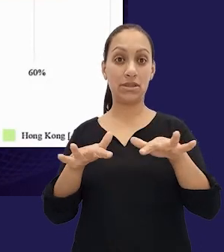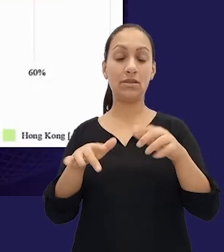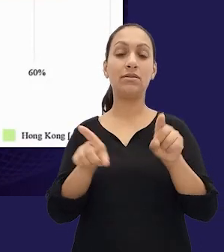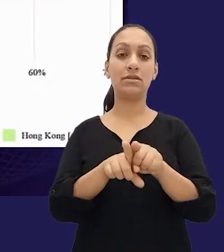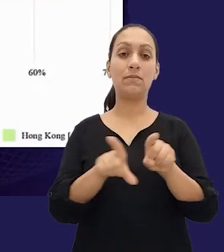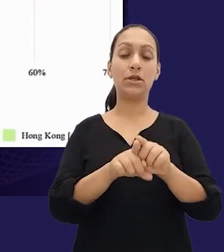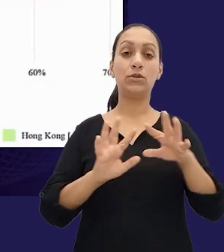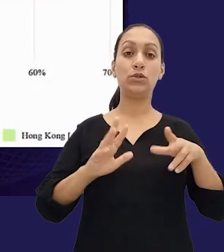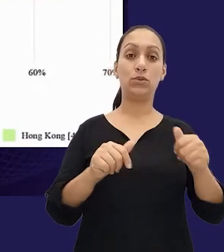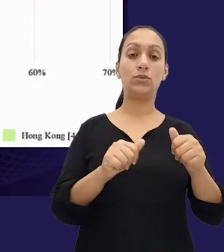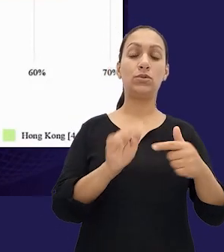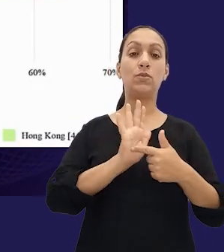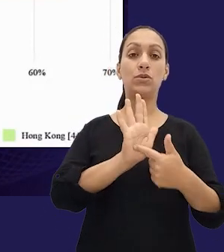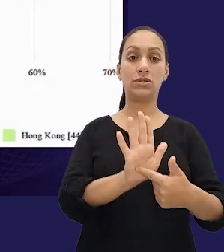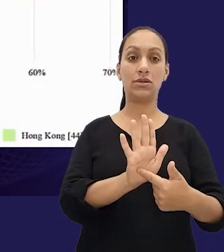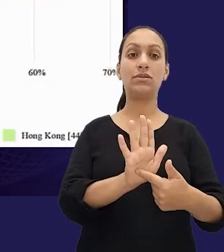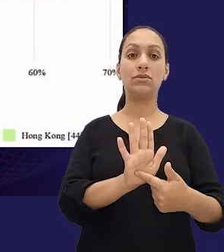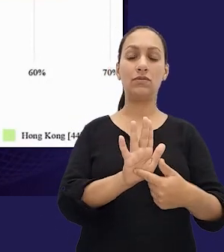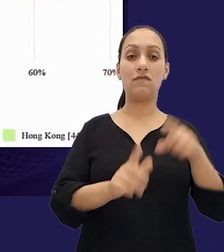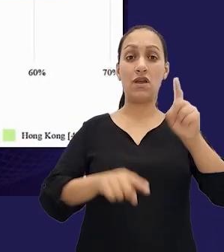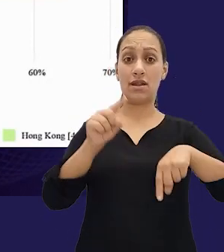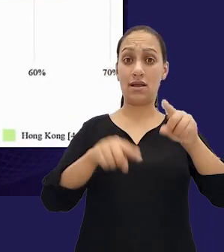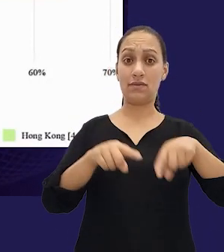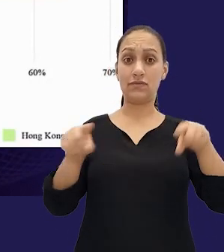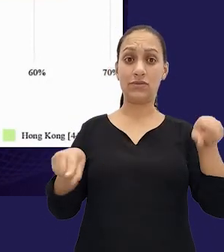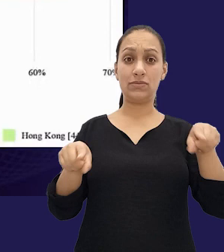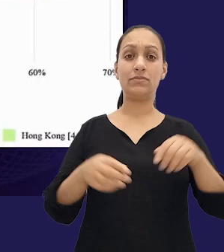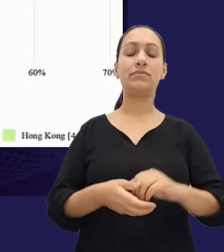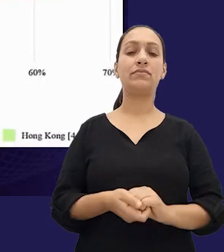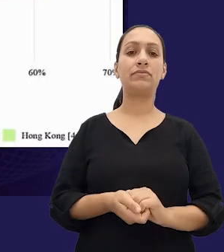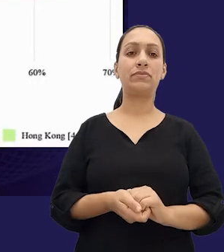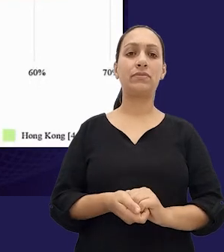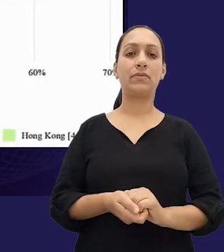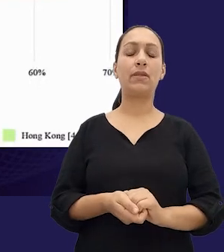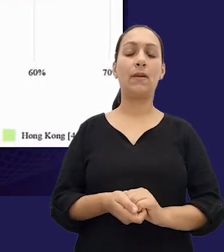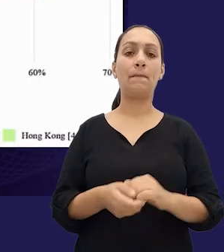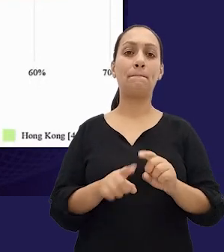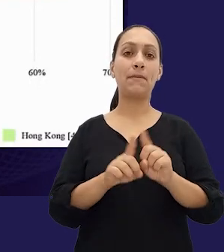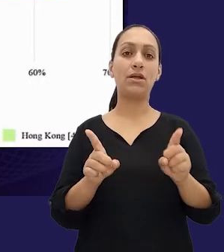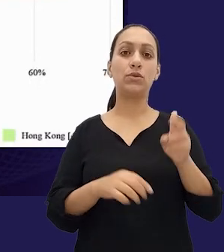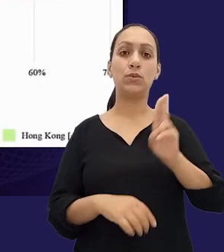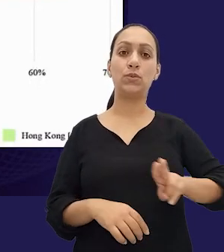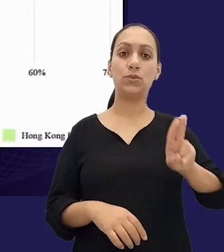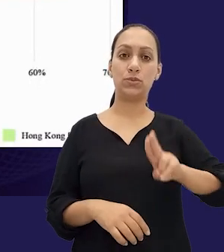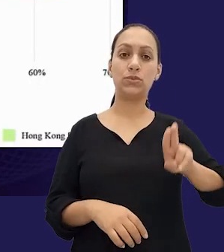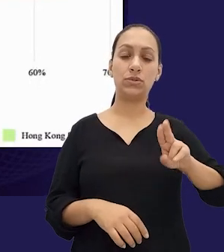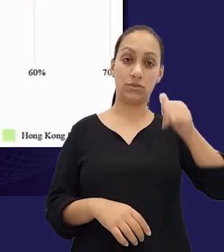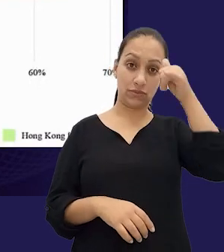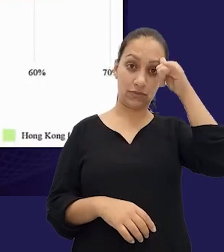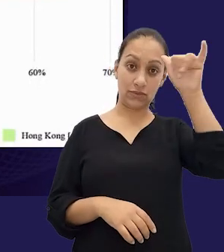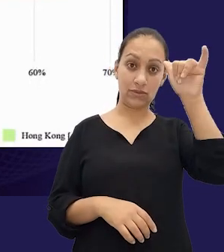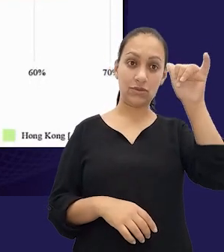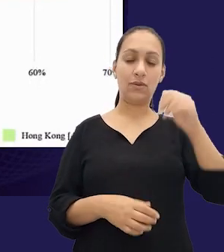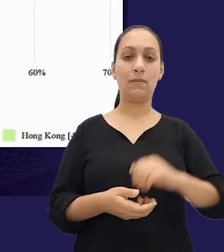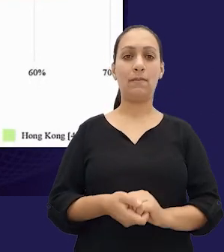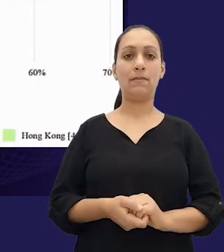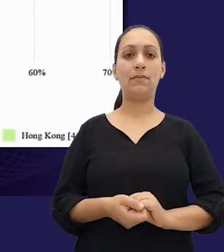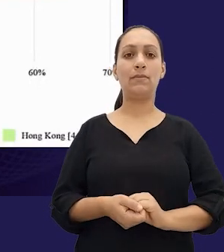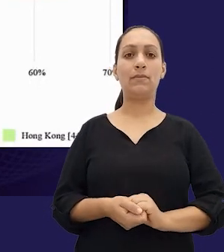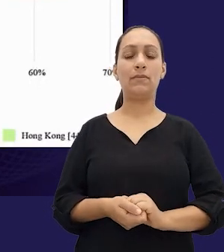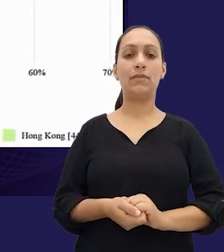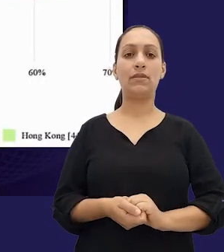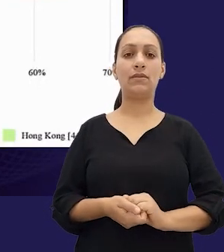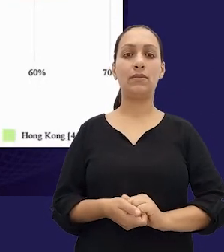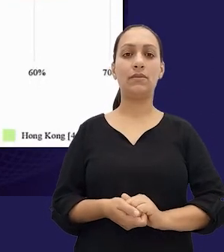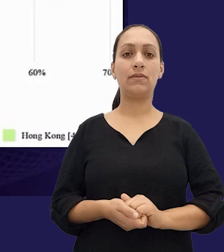então, mostrando alguns índices variáveis, né, mas de uso de antimicrobianos. Então, cefalosporinas, por exemplo, foram usadas